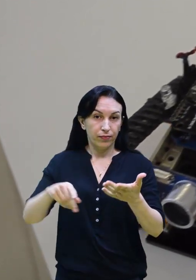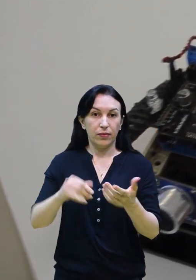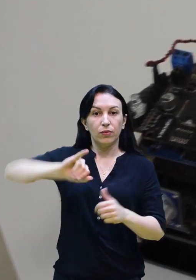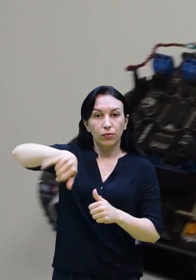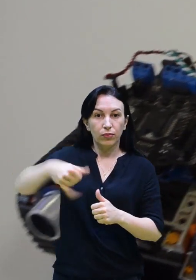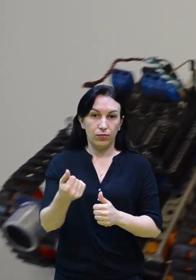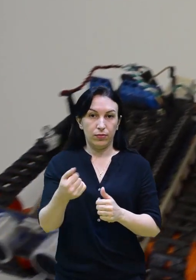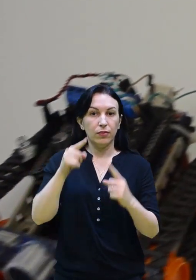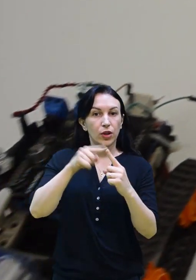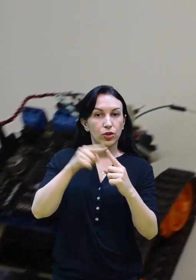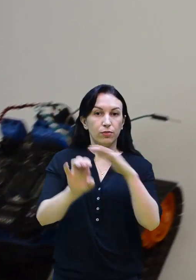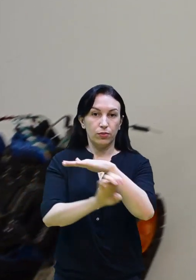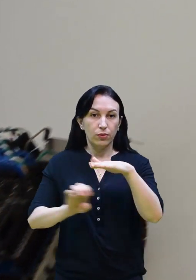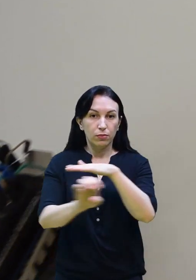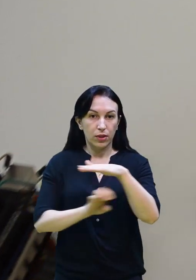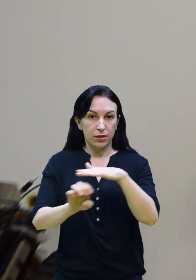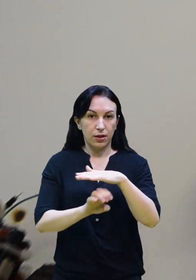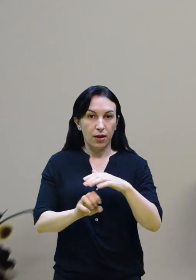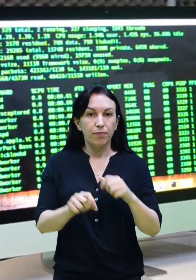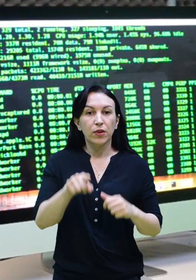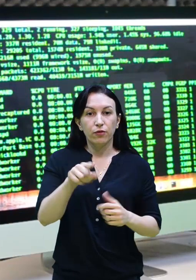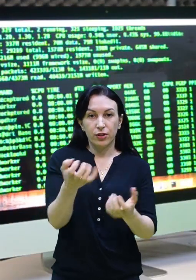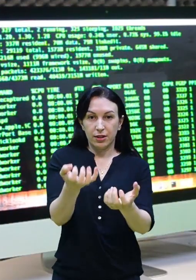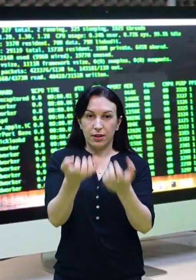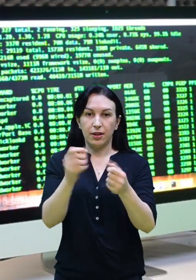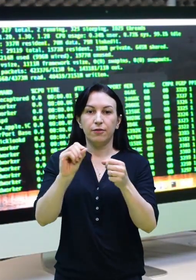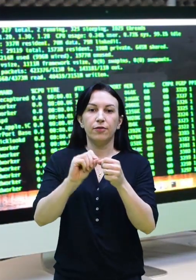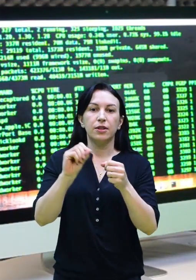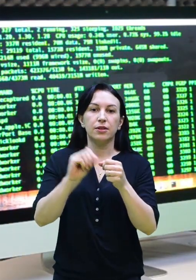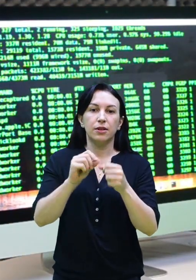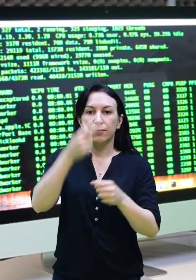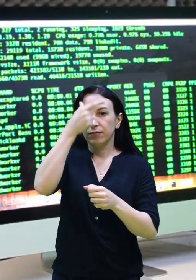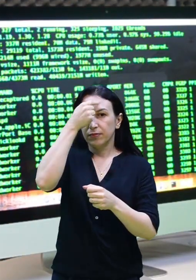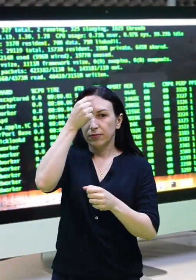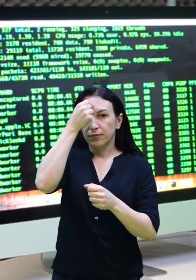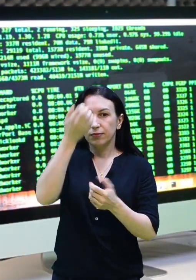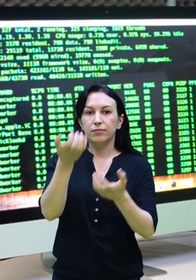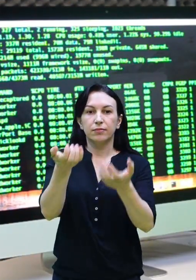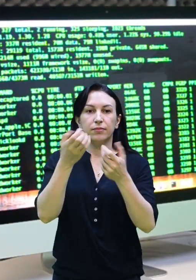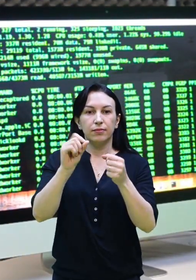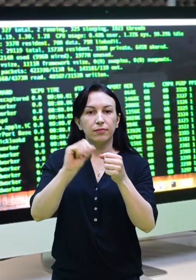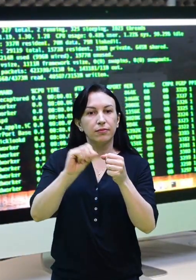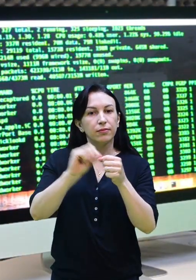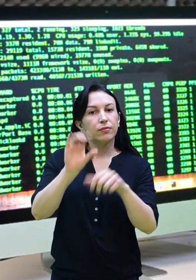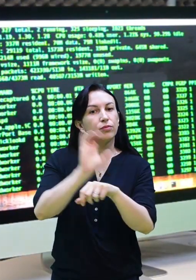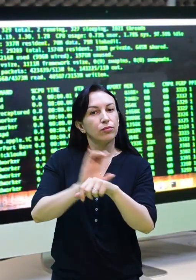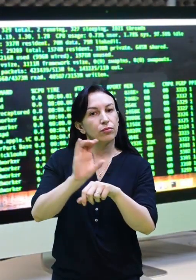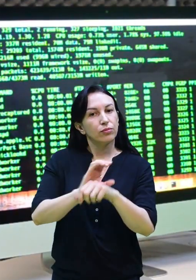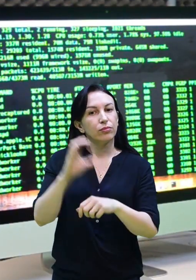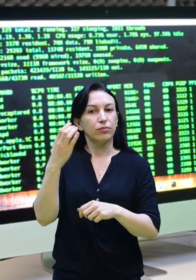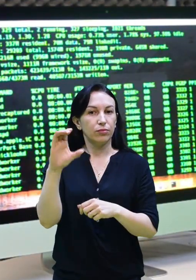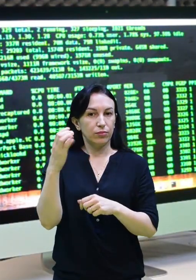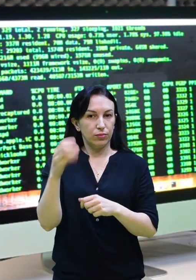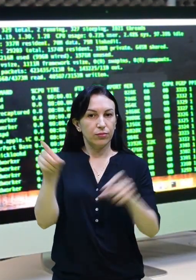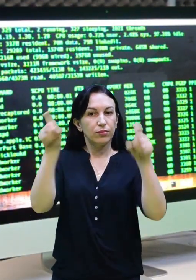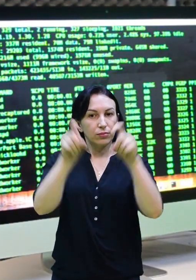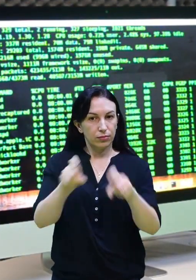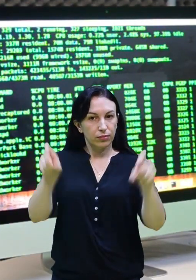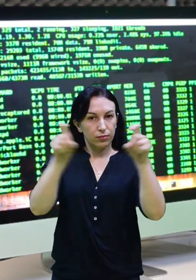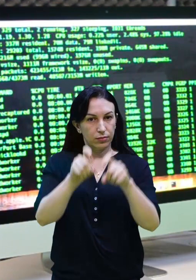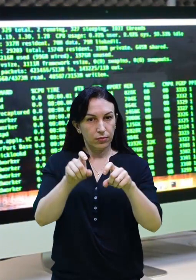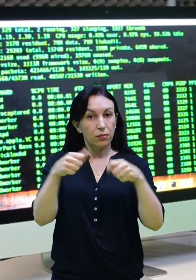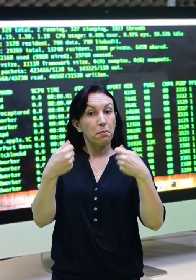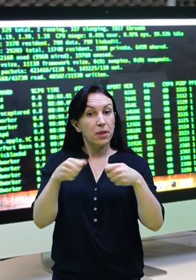crescente e oportunidades em todos os tipos de empresas. Se você está interessado em fazer uma graduação e ficou interessado no curso de Ciência